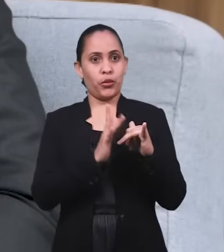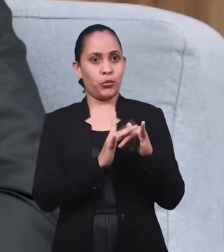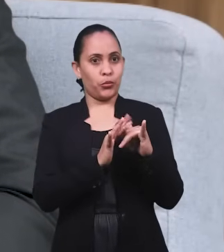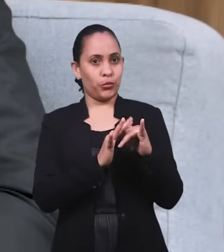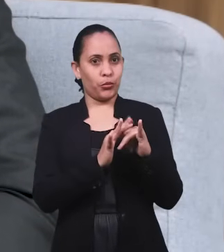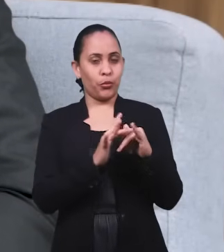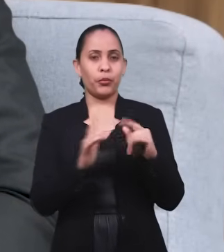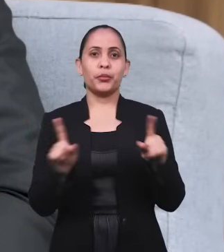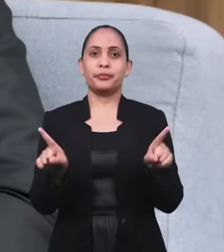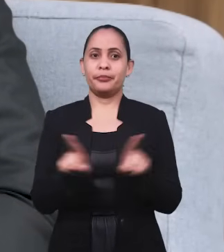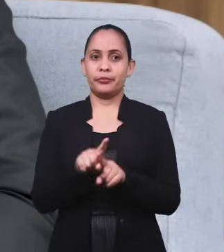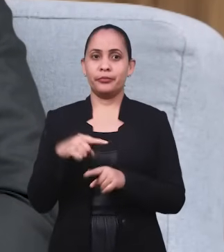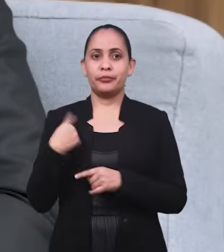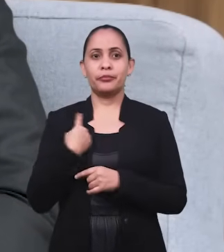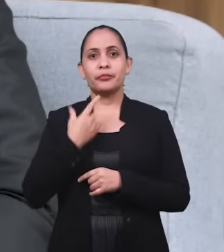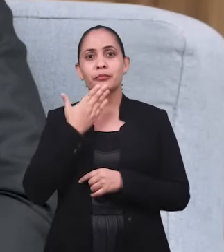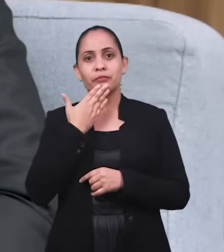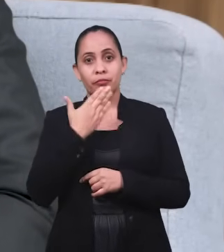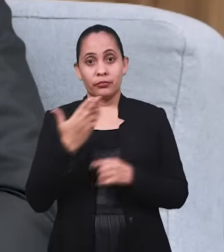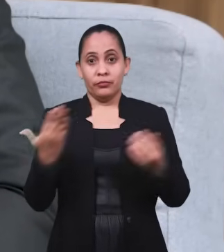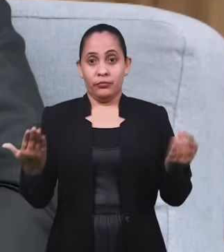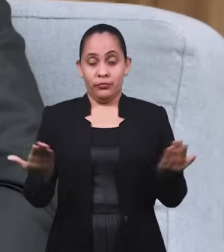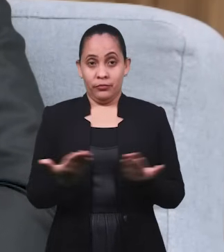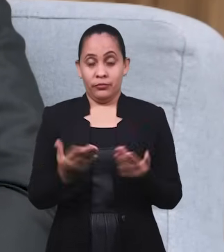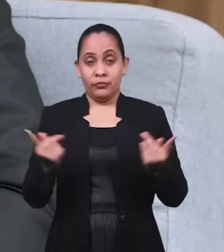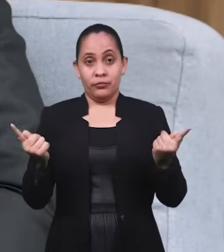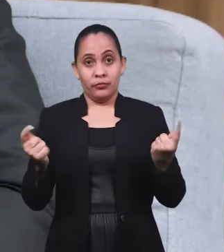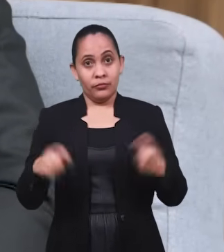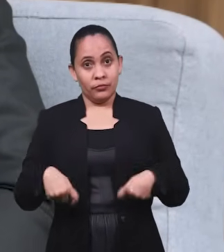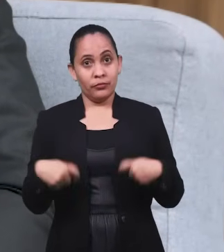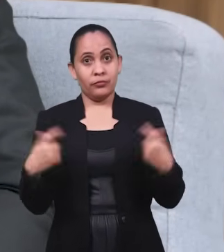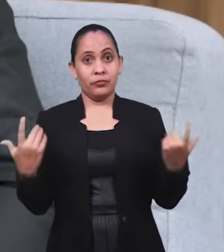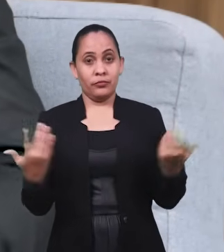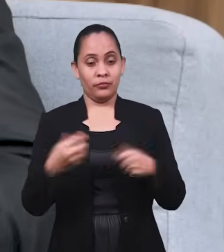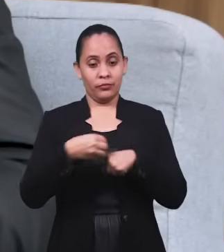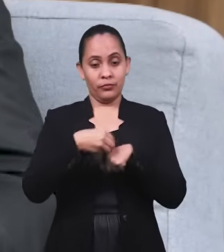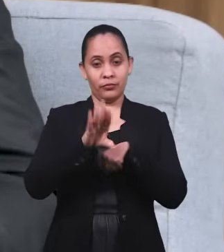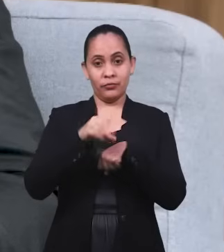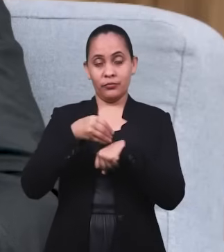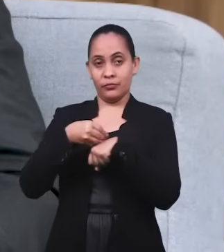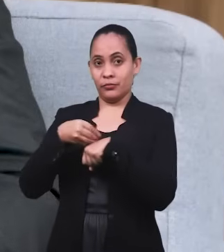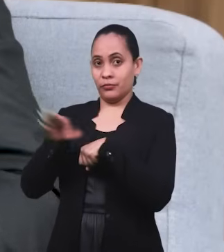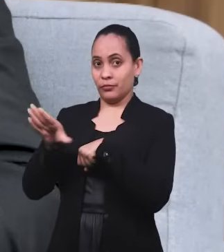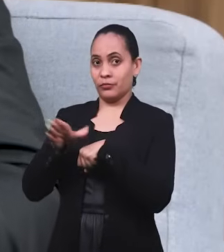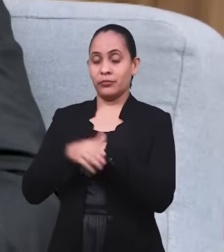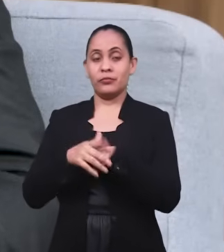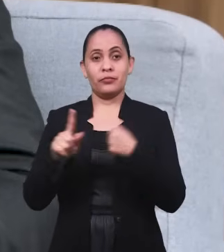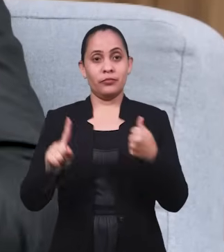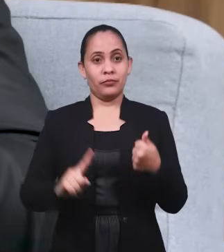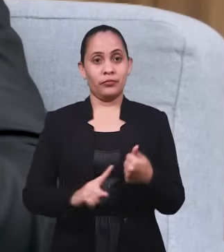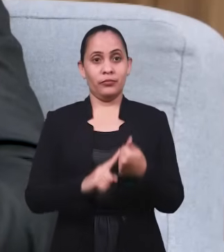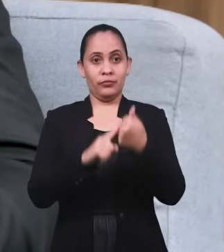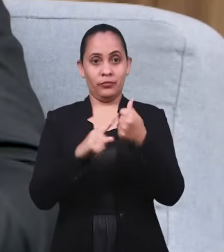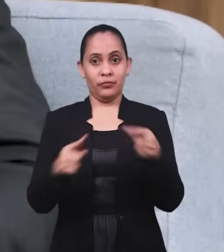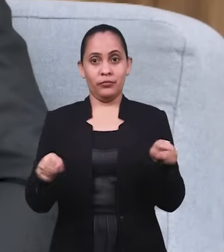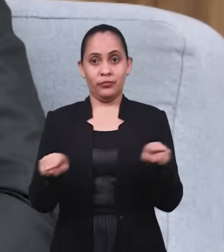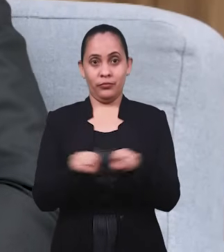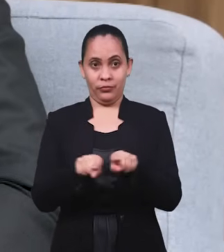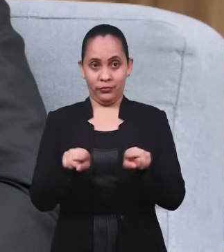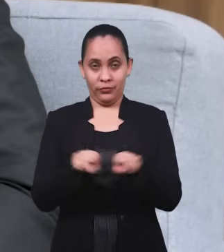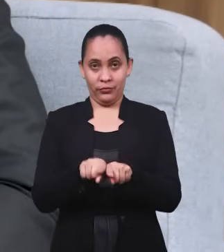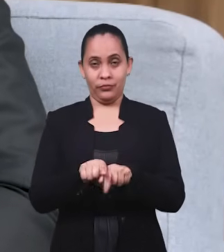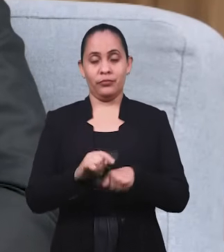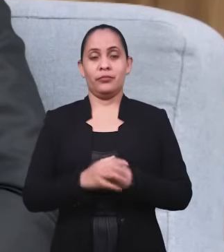YouTube, nós pedimos que desde já possa estar compartilhando, curtindo e